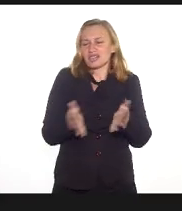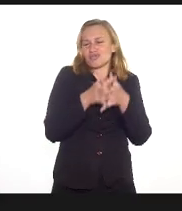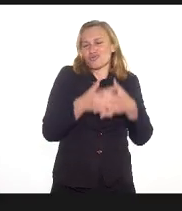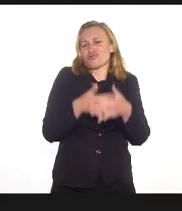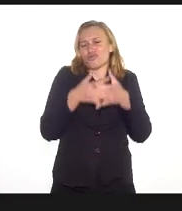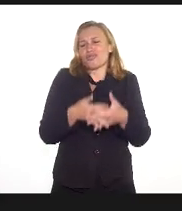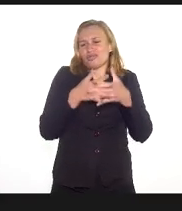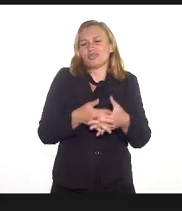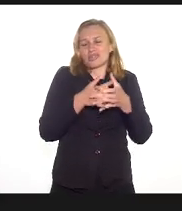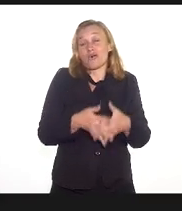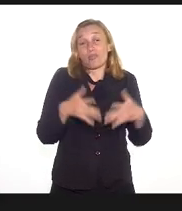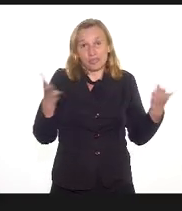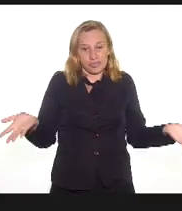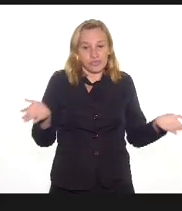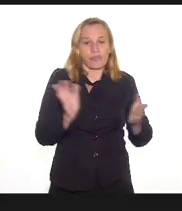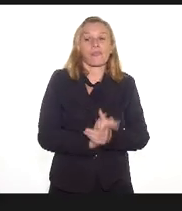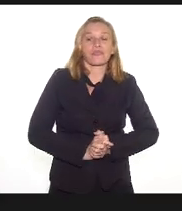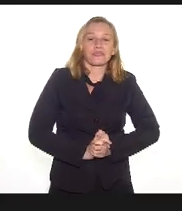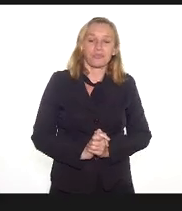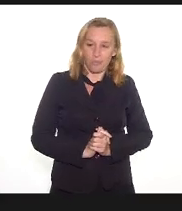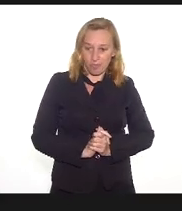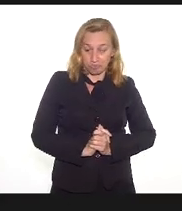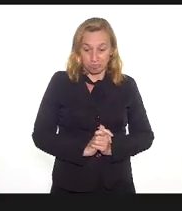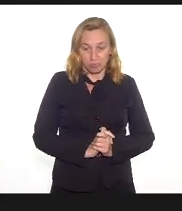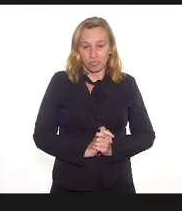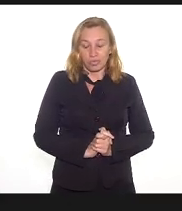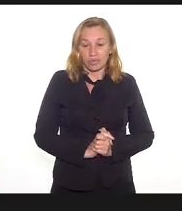que fica sendo instalada, cria-se